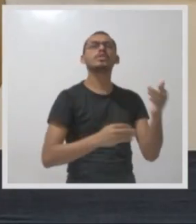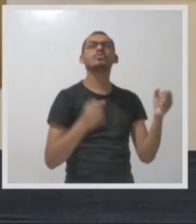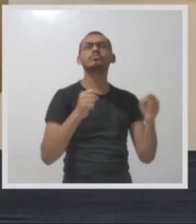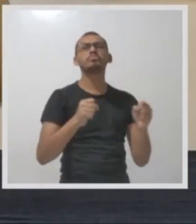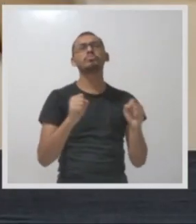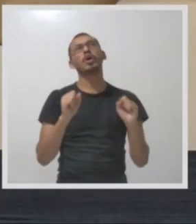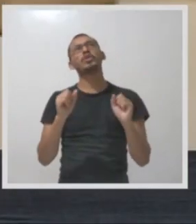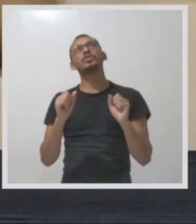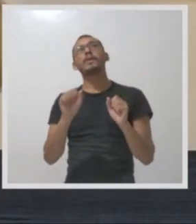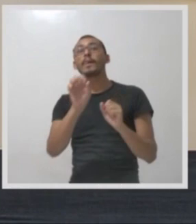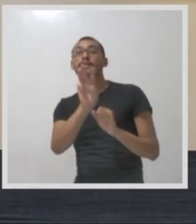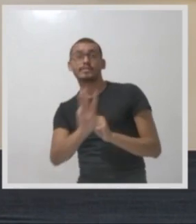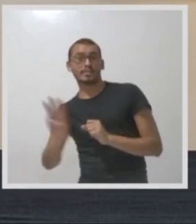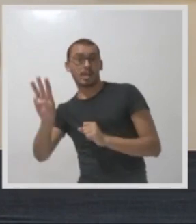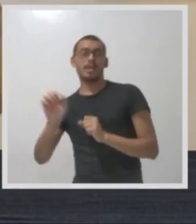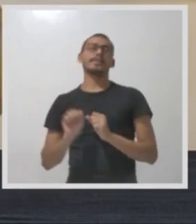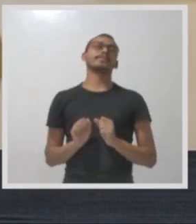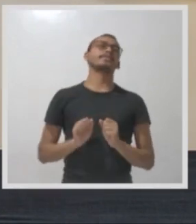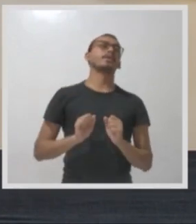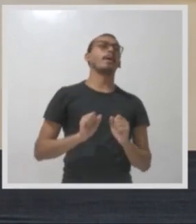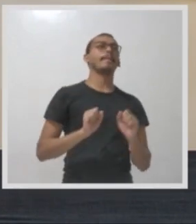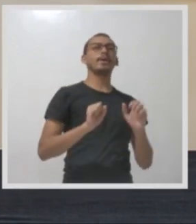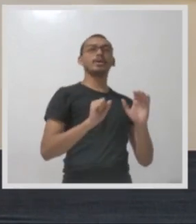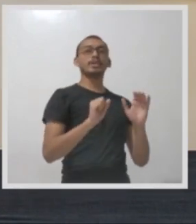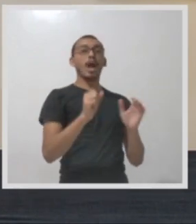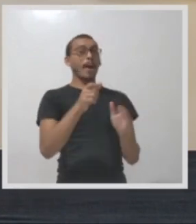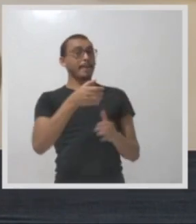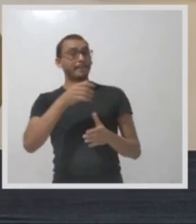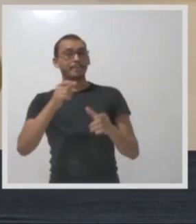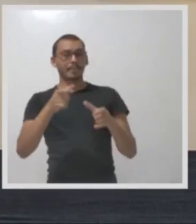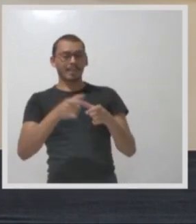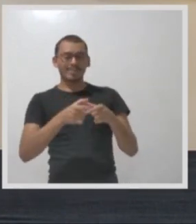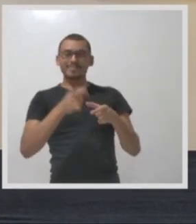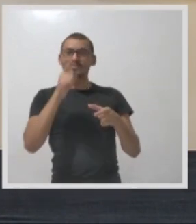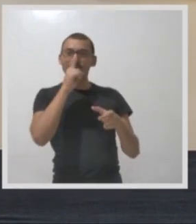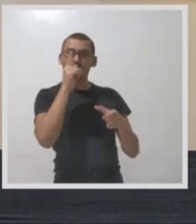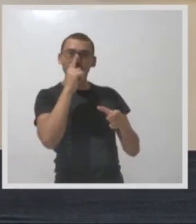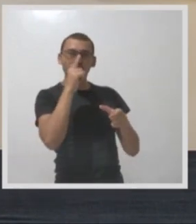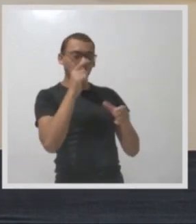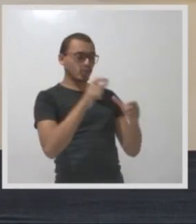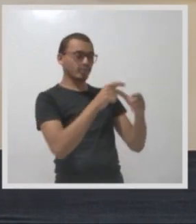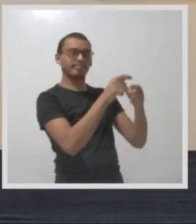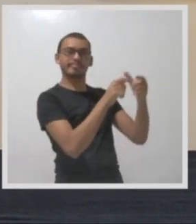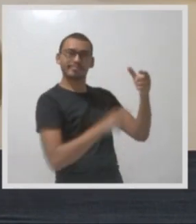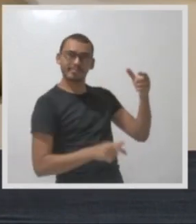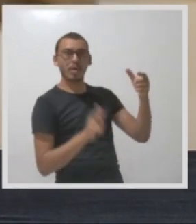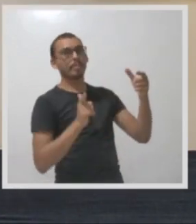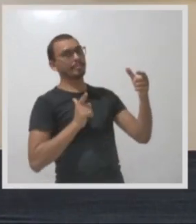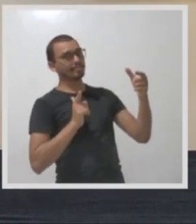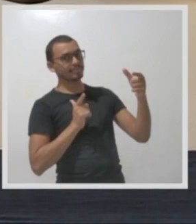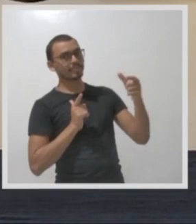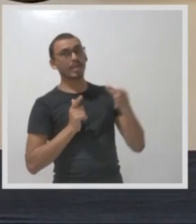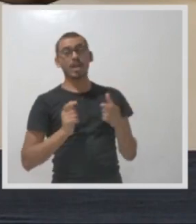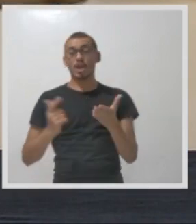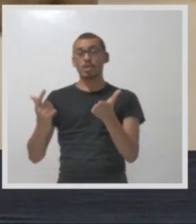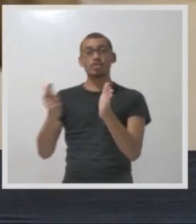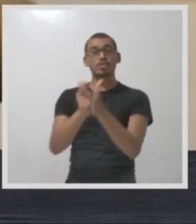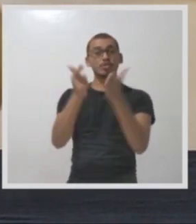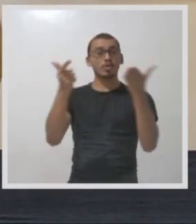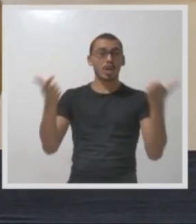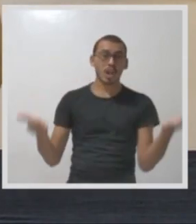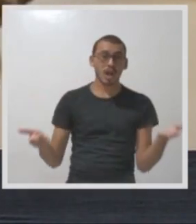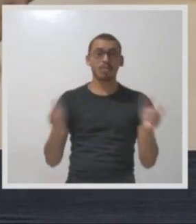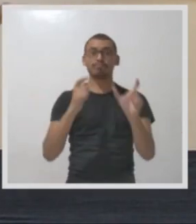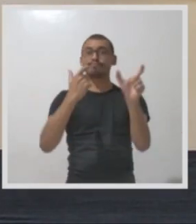em sites, em rótulos dos biscoitos que vocês comem, nos jornais, nos gibis, podem vir em cartaz,